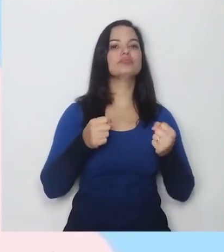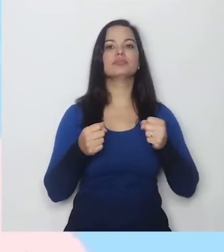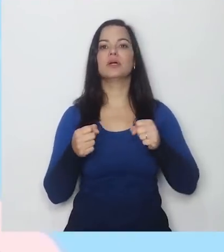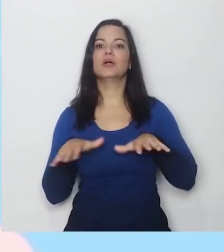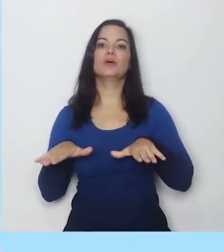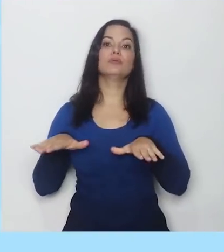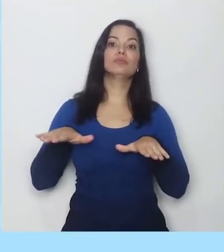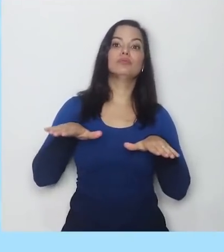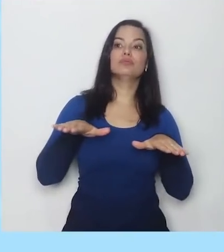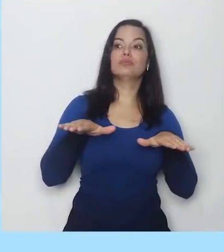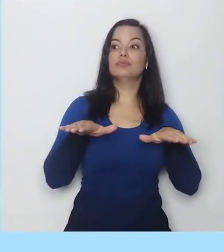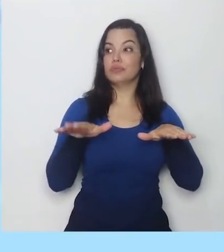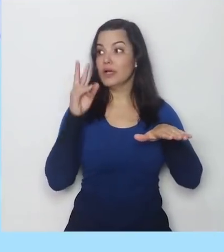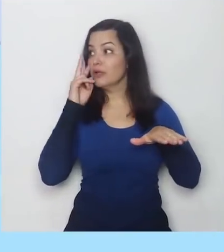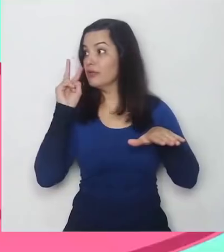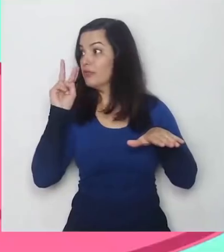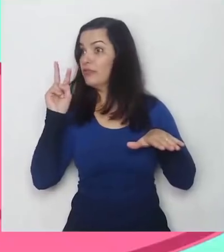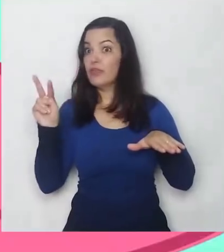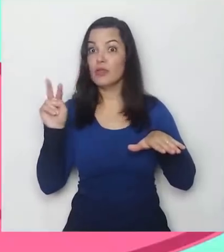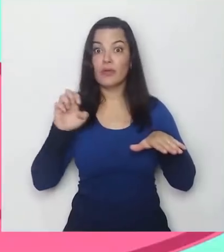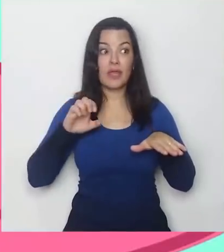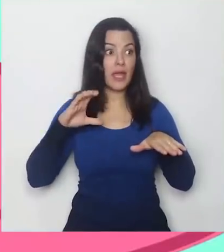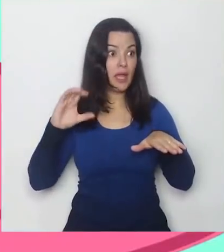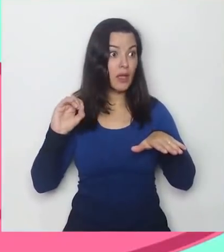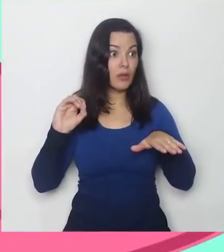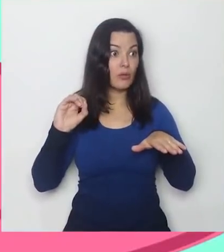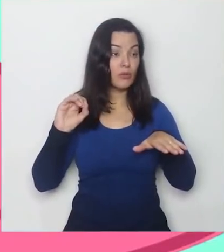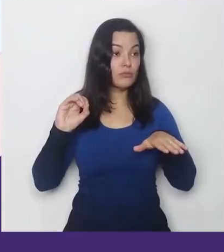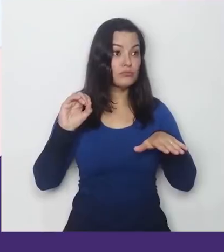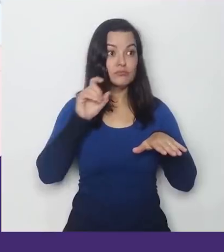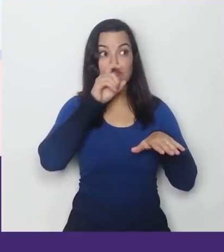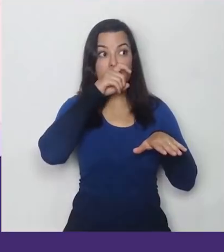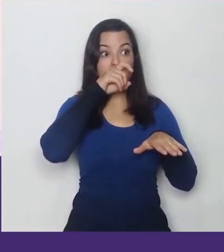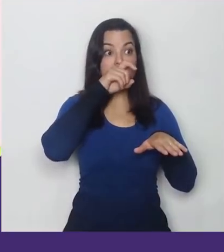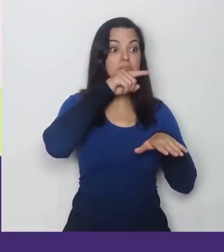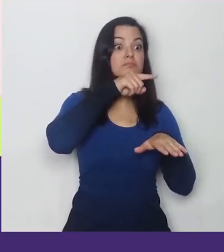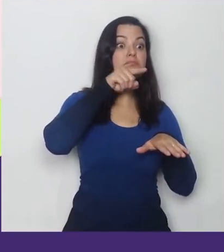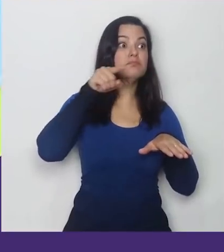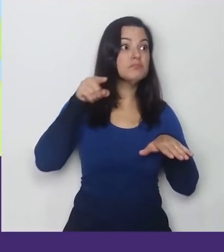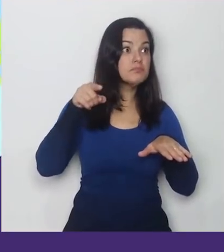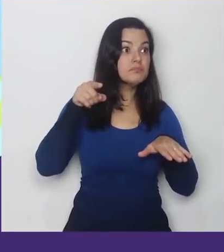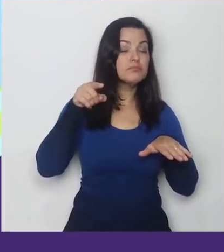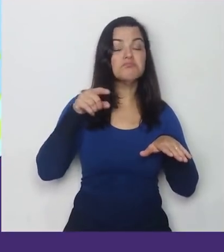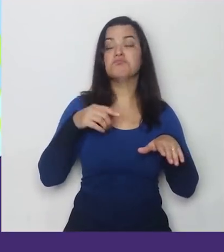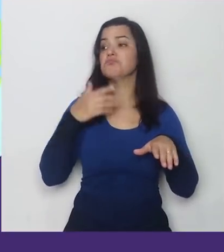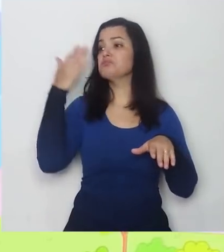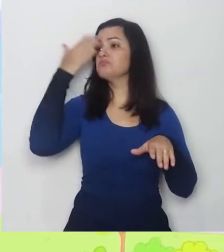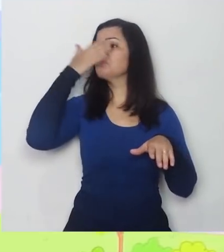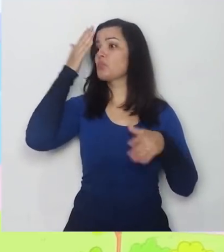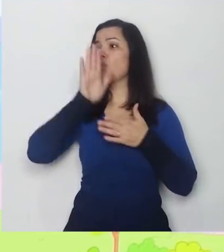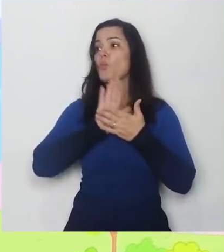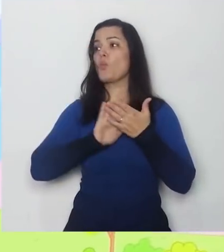Está vendo o Eco por aí, Blá Blá? Eu não estou vendo ninguém.